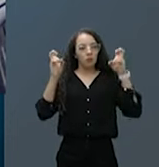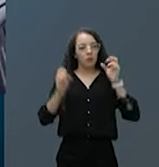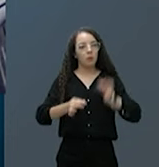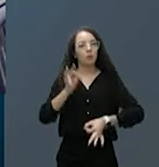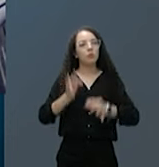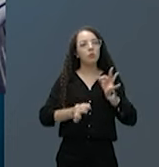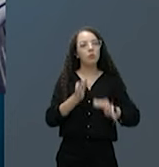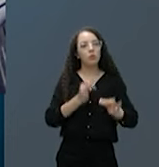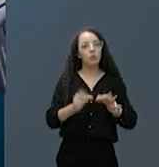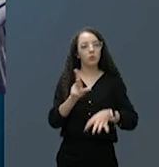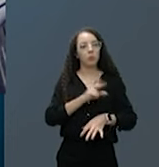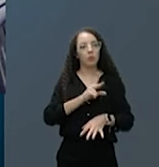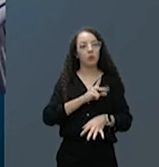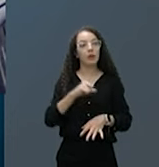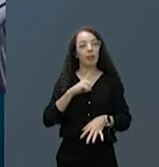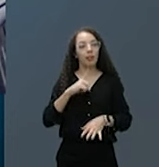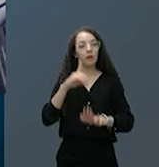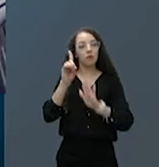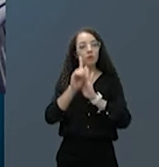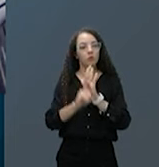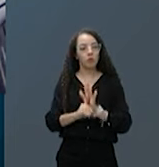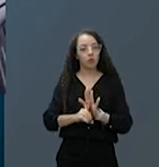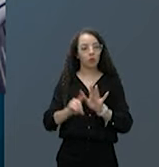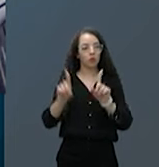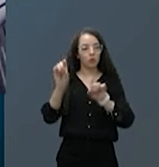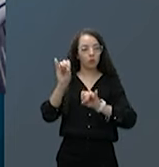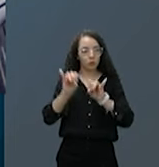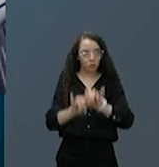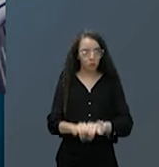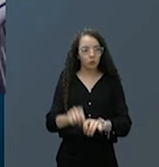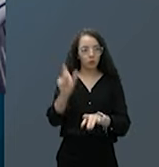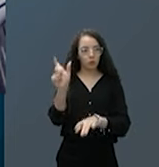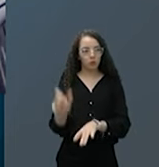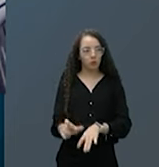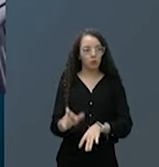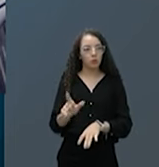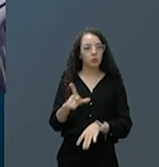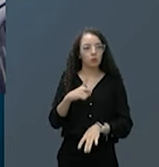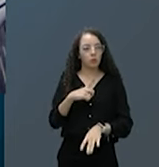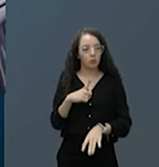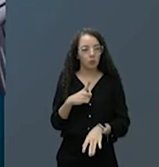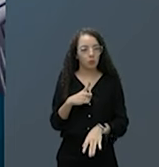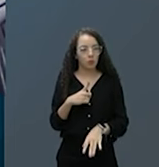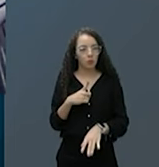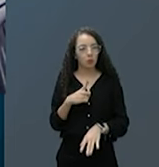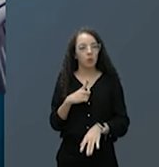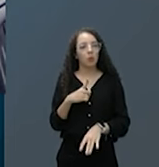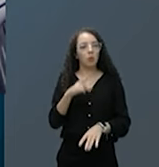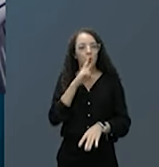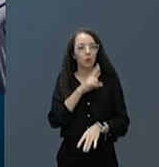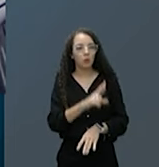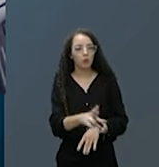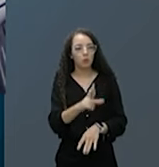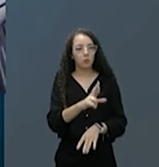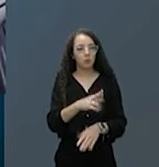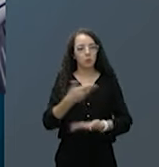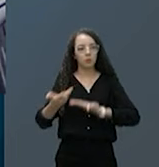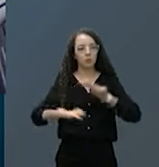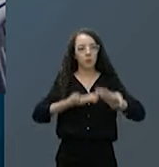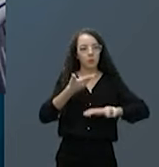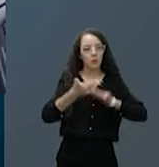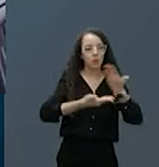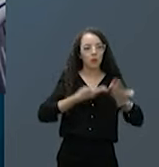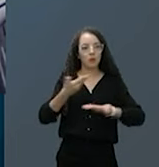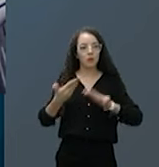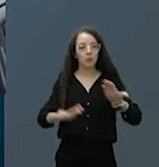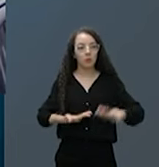imagem. O paradigma da segunda turma envolve questão consequente da relação entre servidores públicos e administração